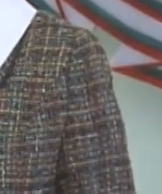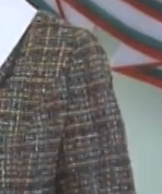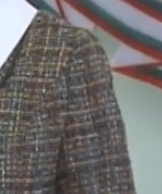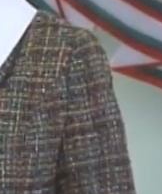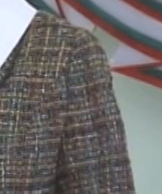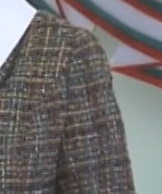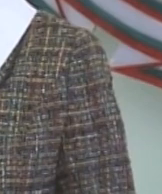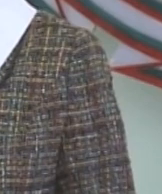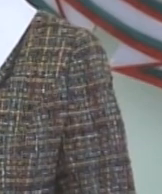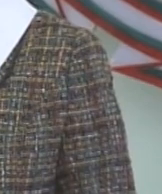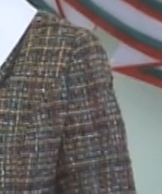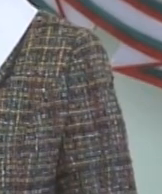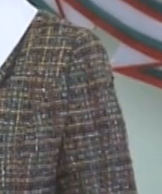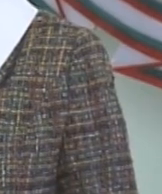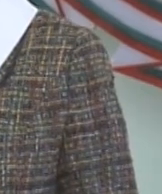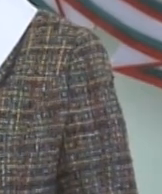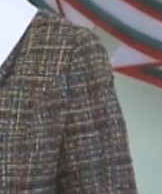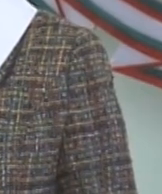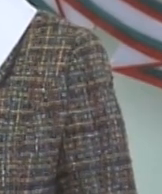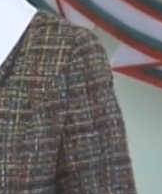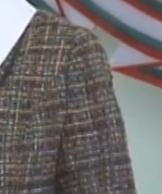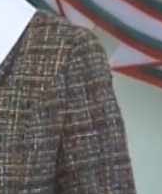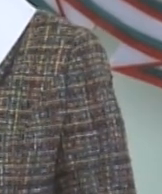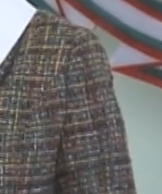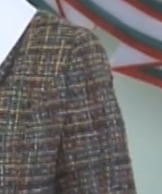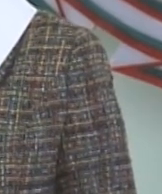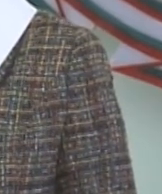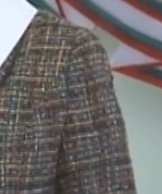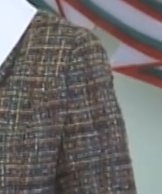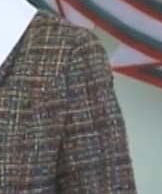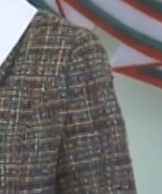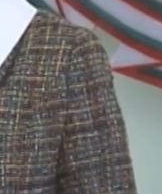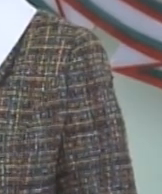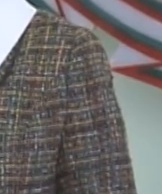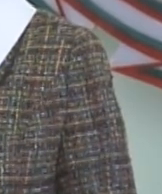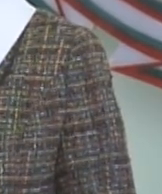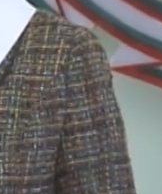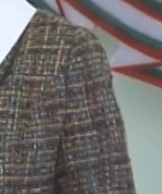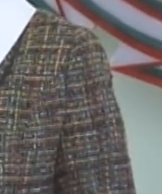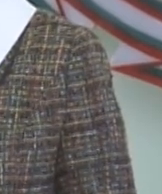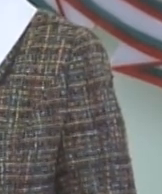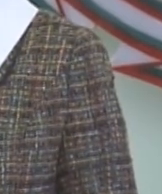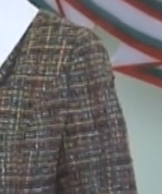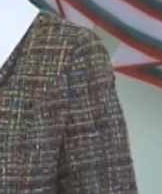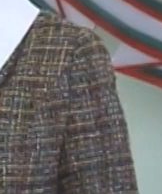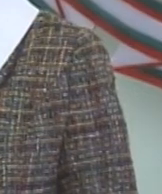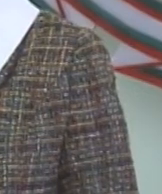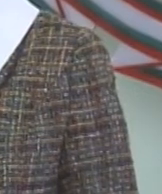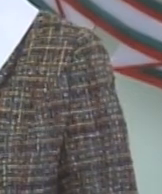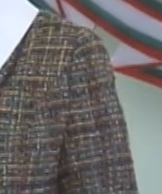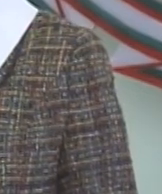Playstation dofulnesso no Brasil.